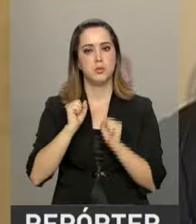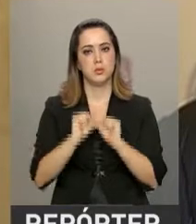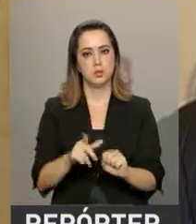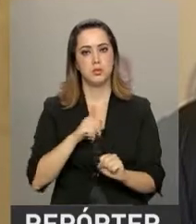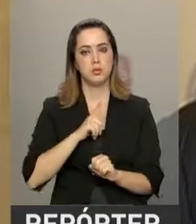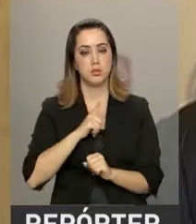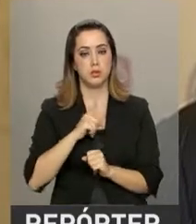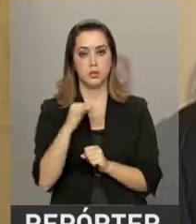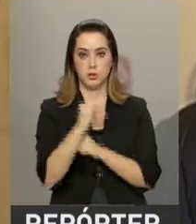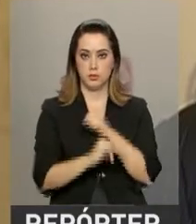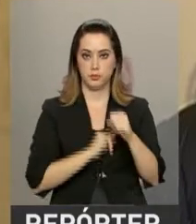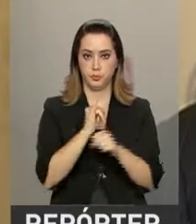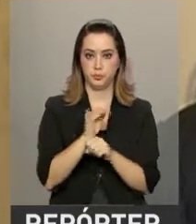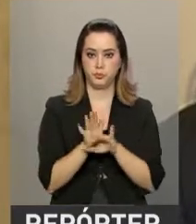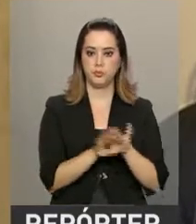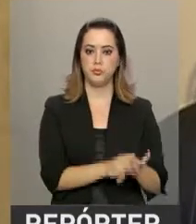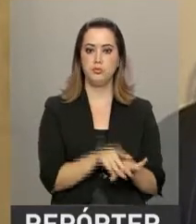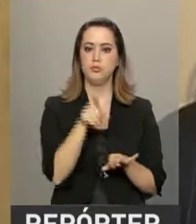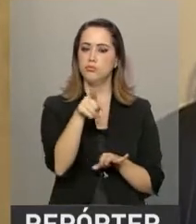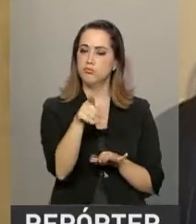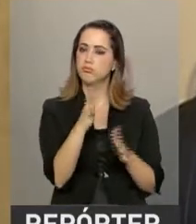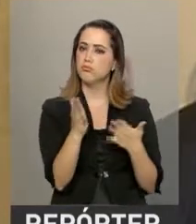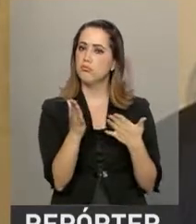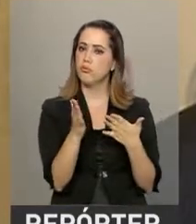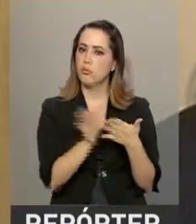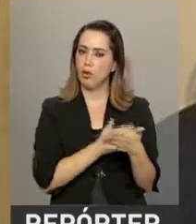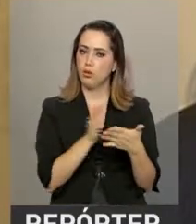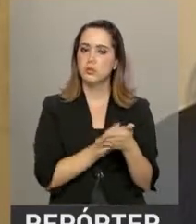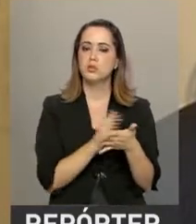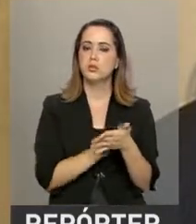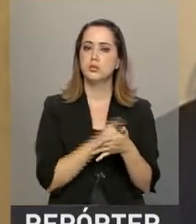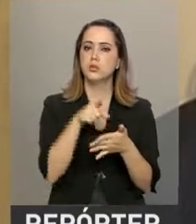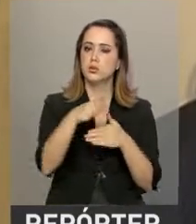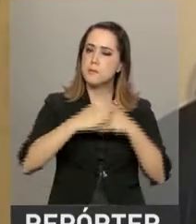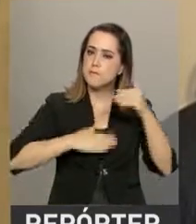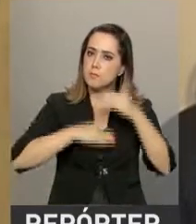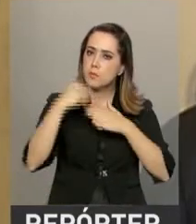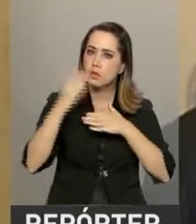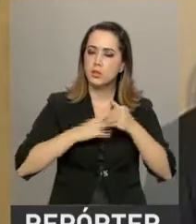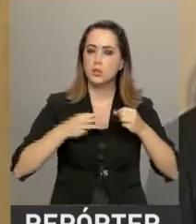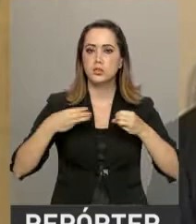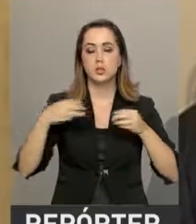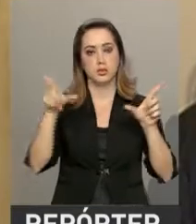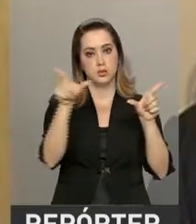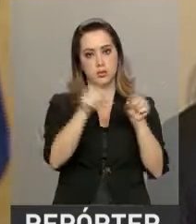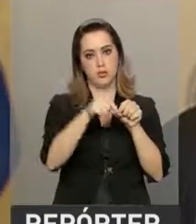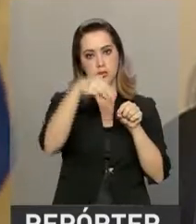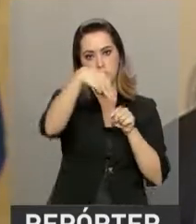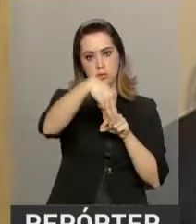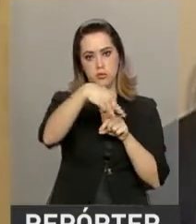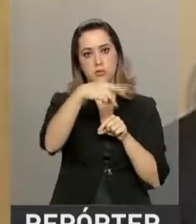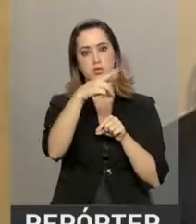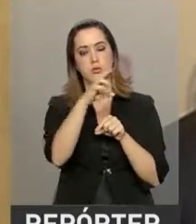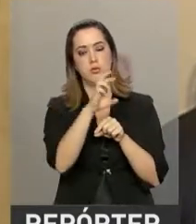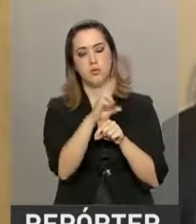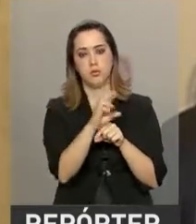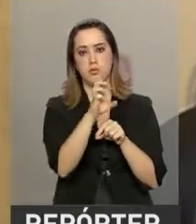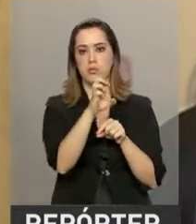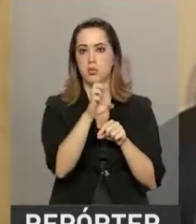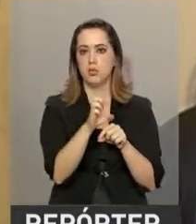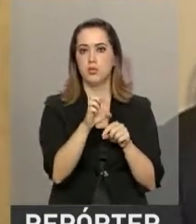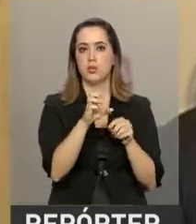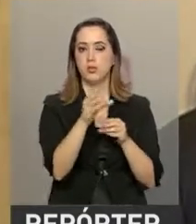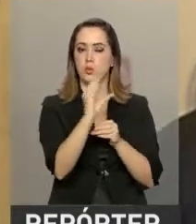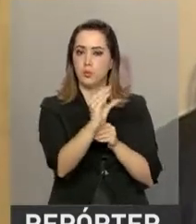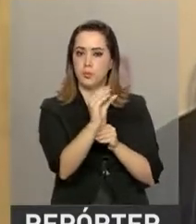Esse catálogo e essa ação do Ministério da Indústria, Comércio Exterior e Serviço, com a Associação Comercial, com o SEBRAE,